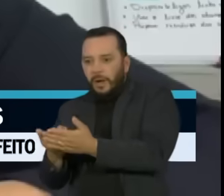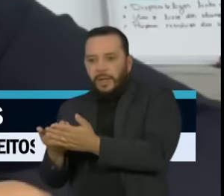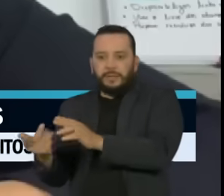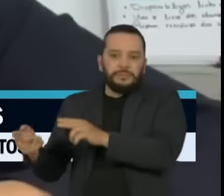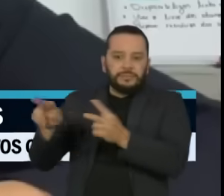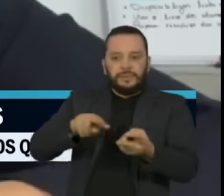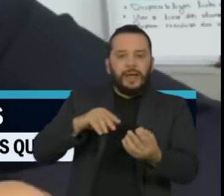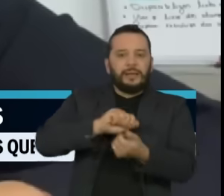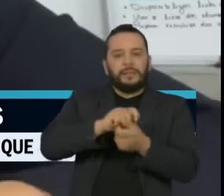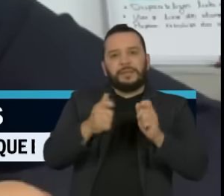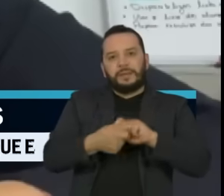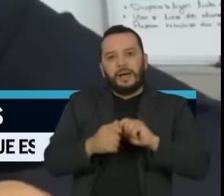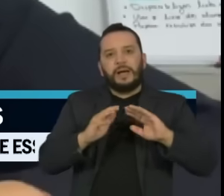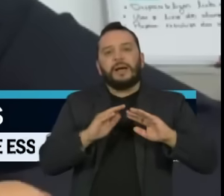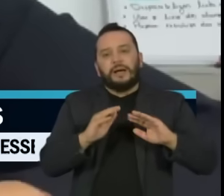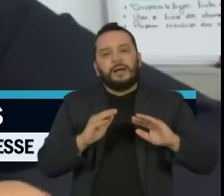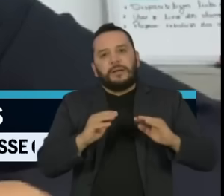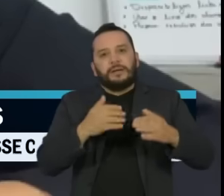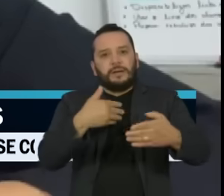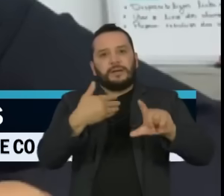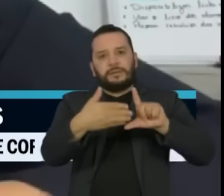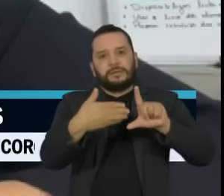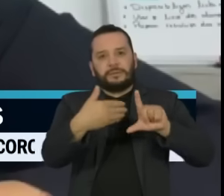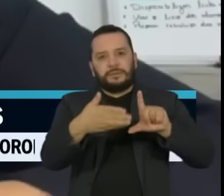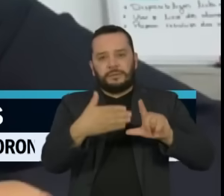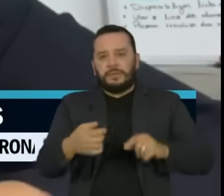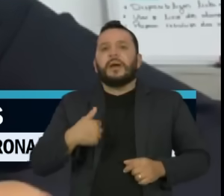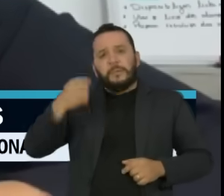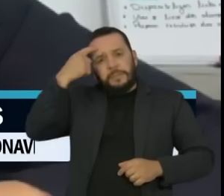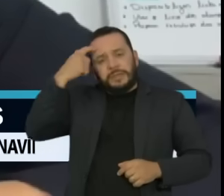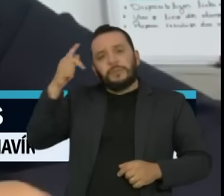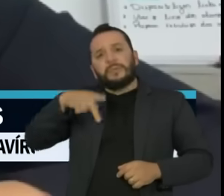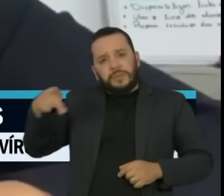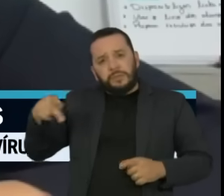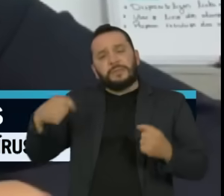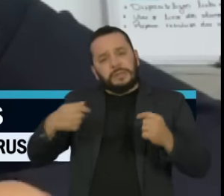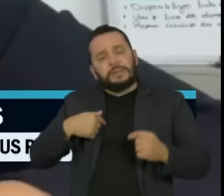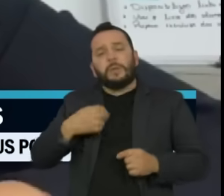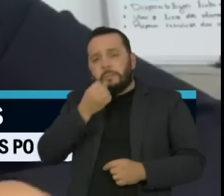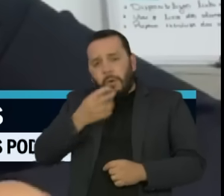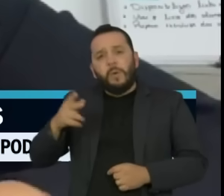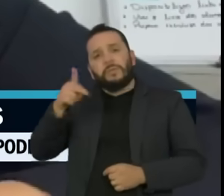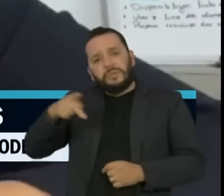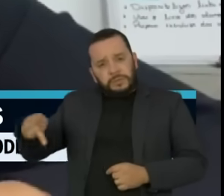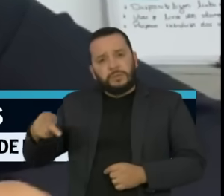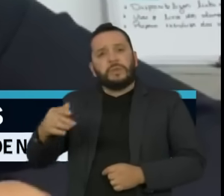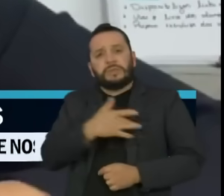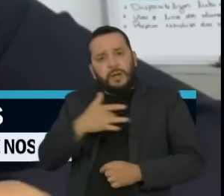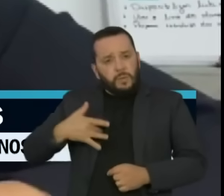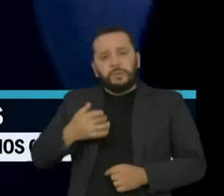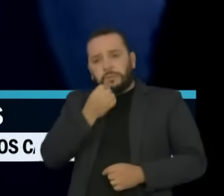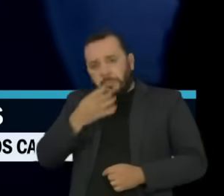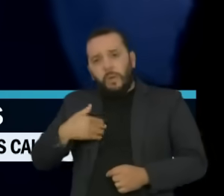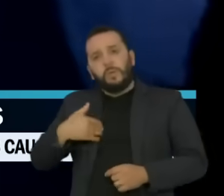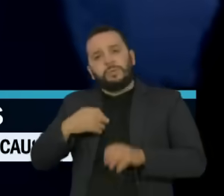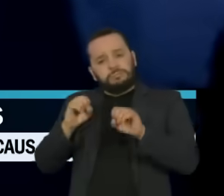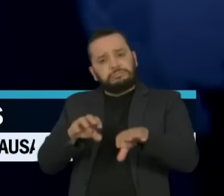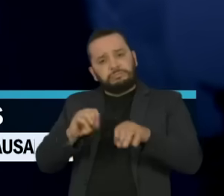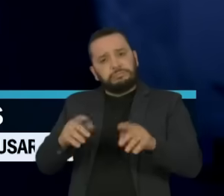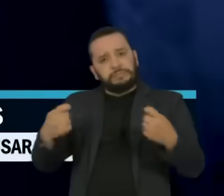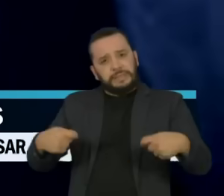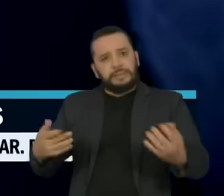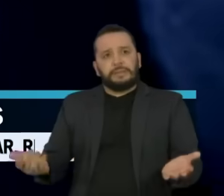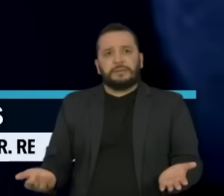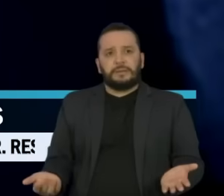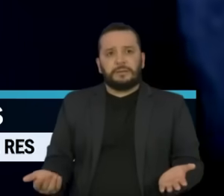Que pensem nos educadores. Não se faz educação sem bons educadores que tenham saúde para desempenhar os seus papéis.